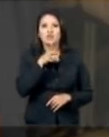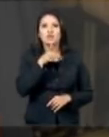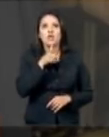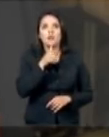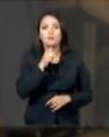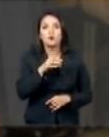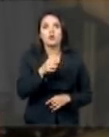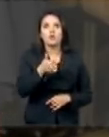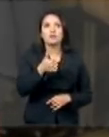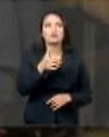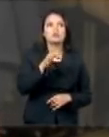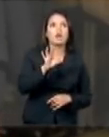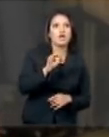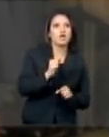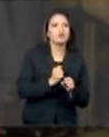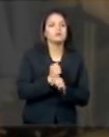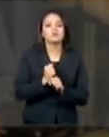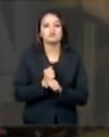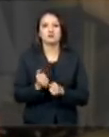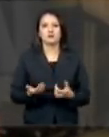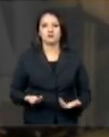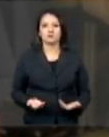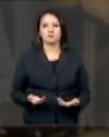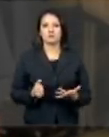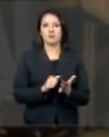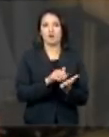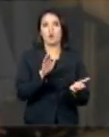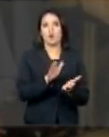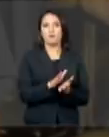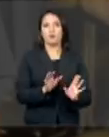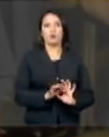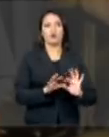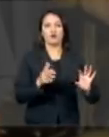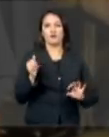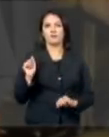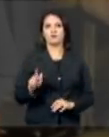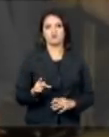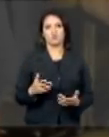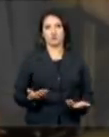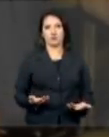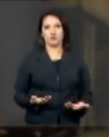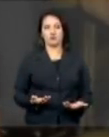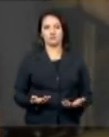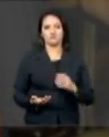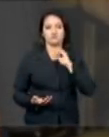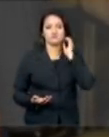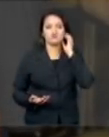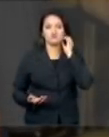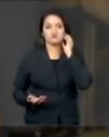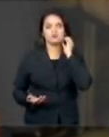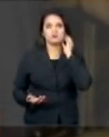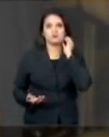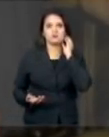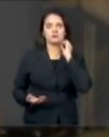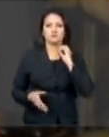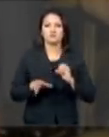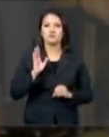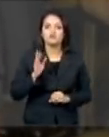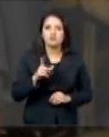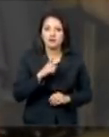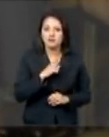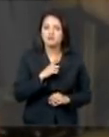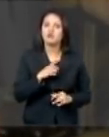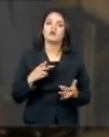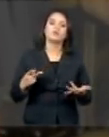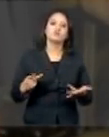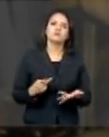décadas para homologar uma aposentadoria que já está produzindo efeitos já se incorporou ao